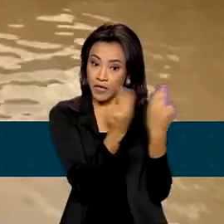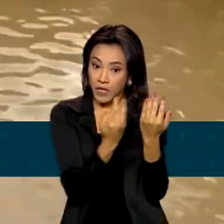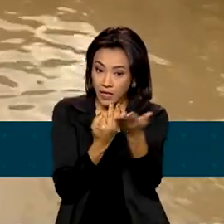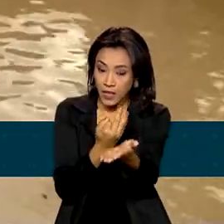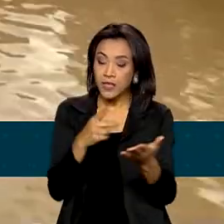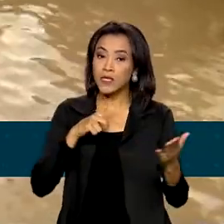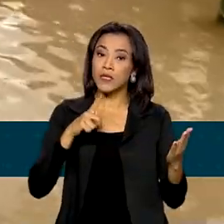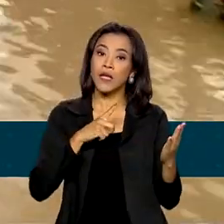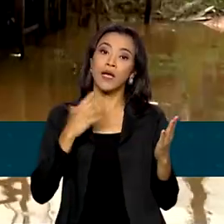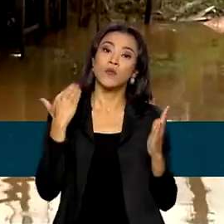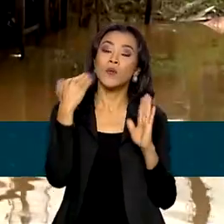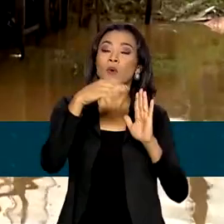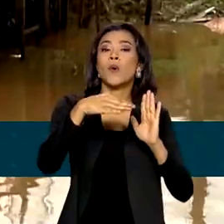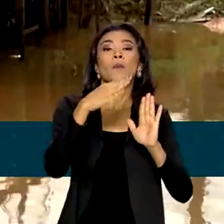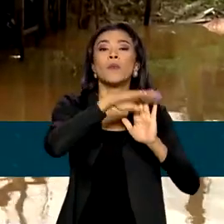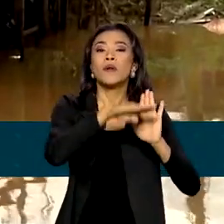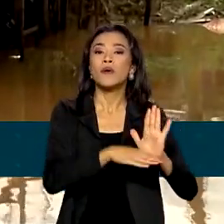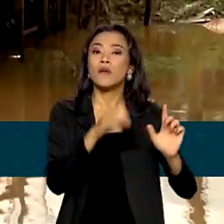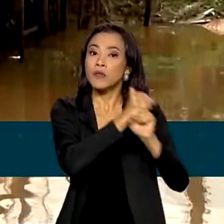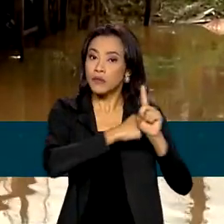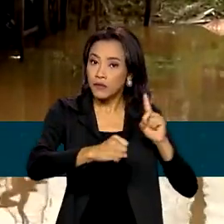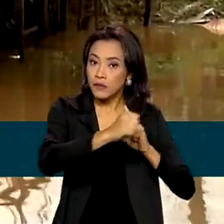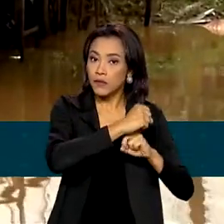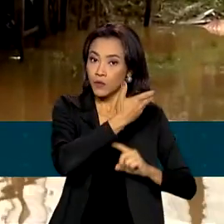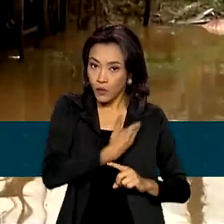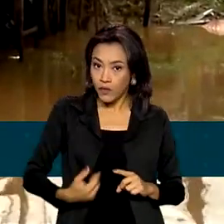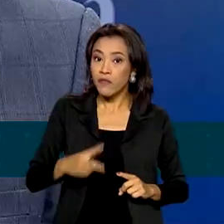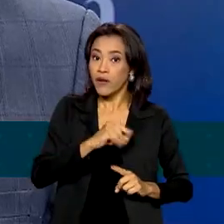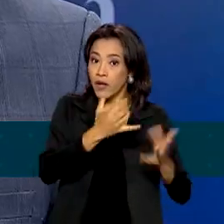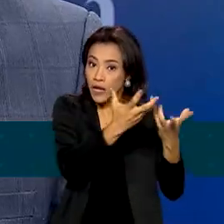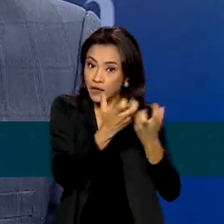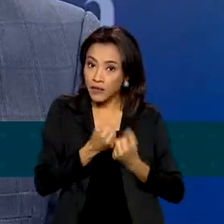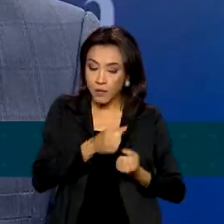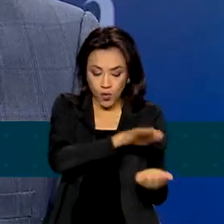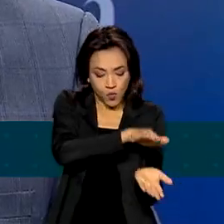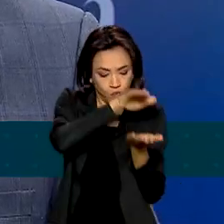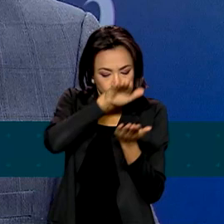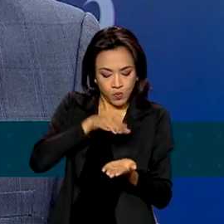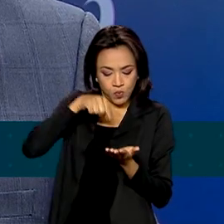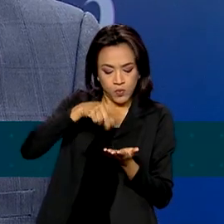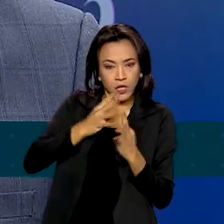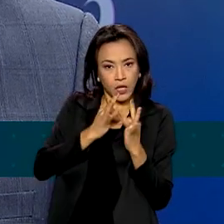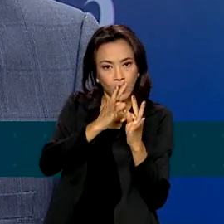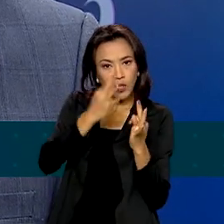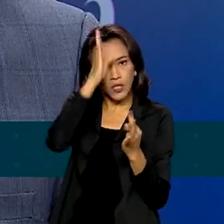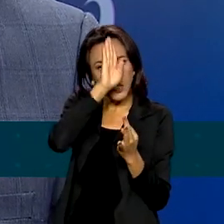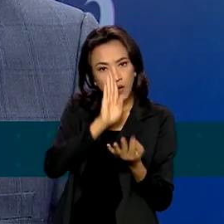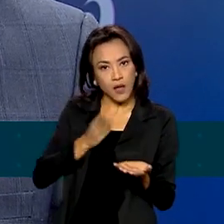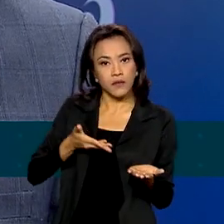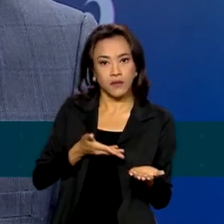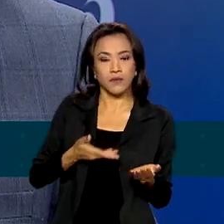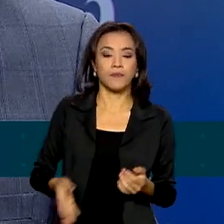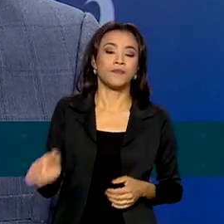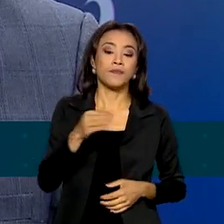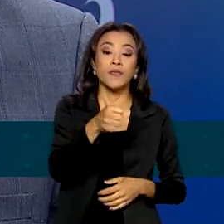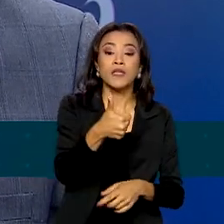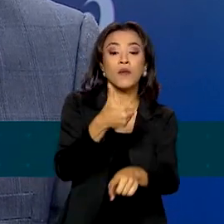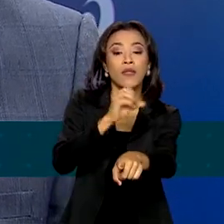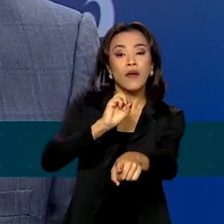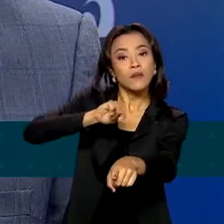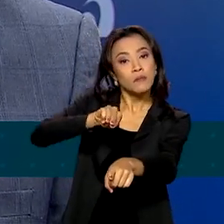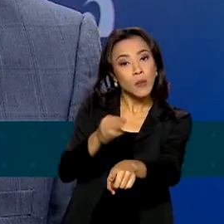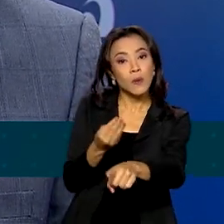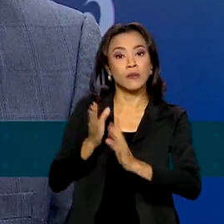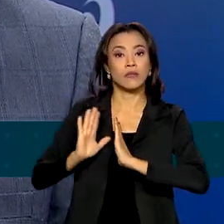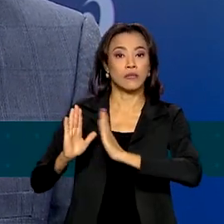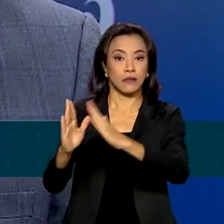cadastro único do governo federal vão receber um kit gratuitamente nos dente ficamos que são e tom de 10 milhões de domicílios no